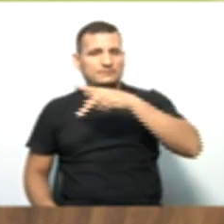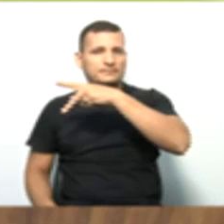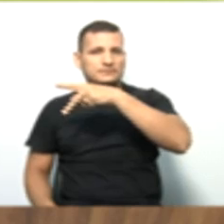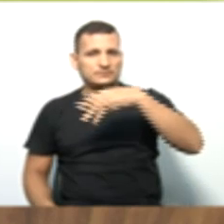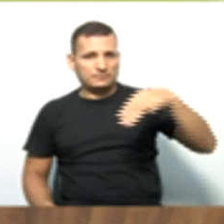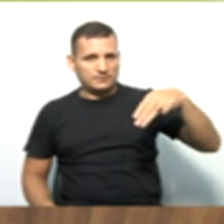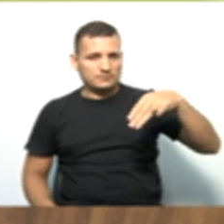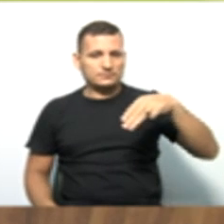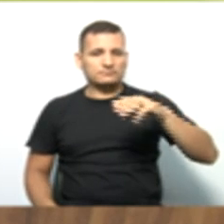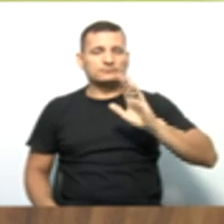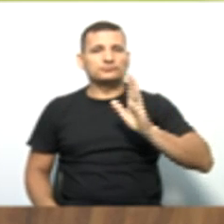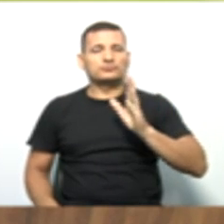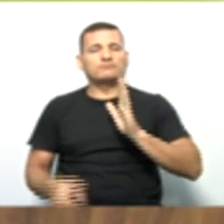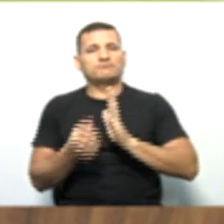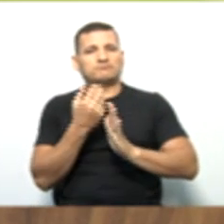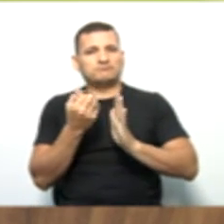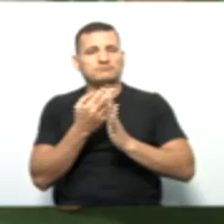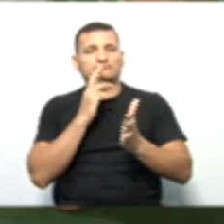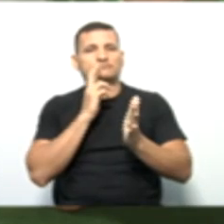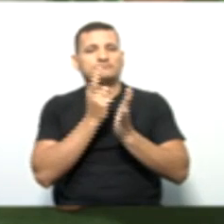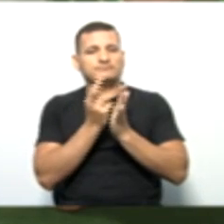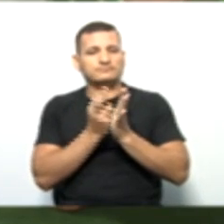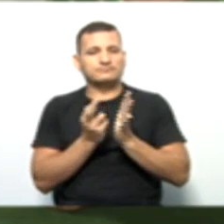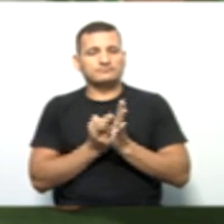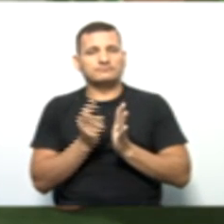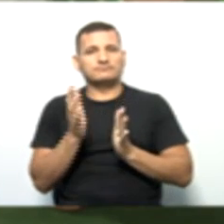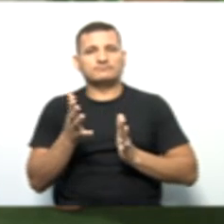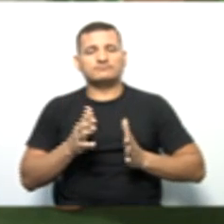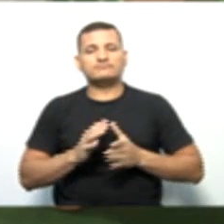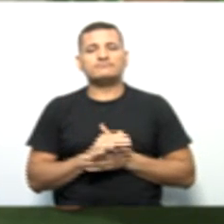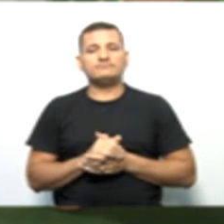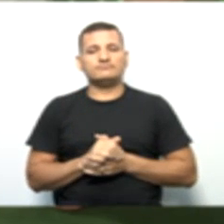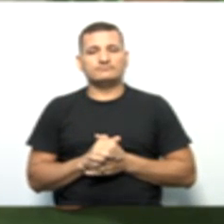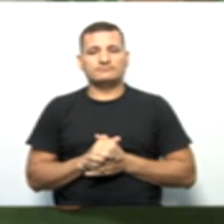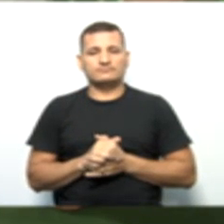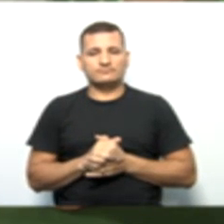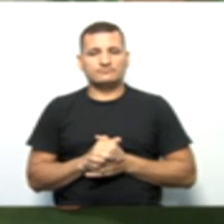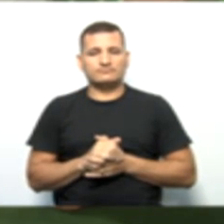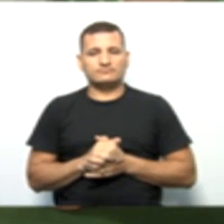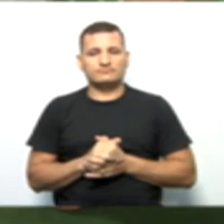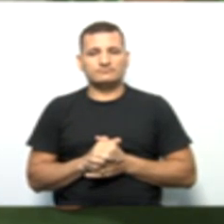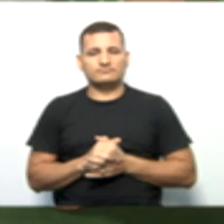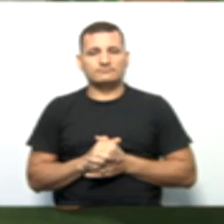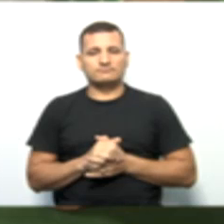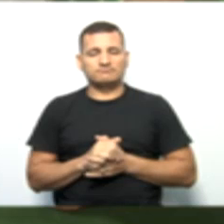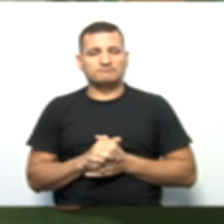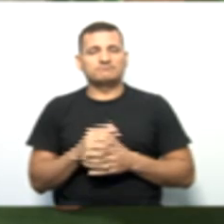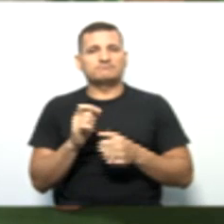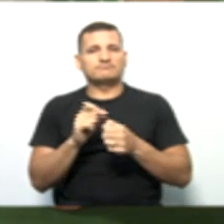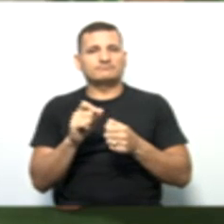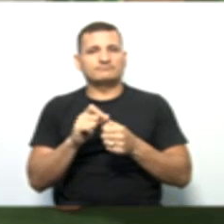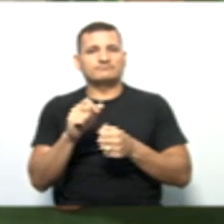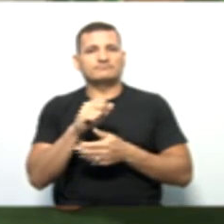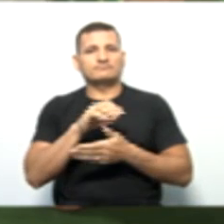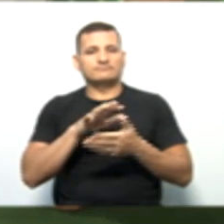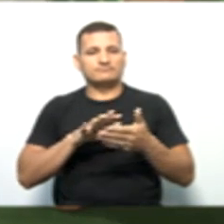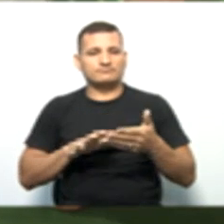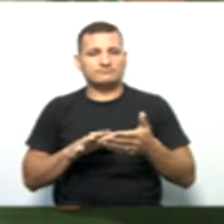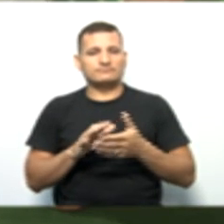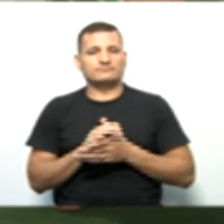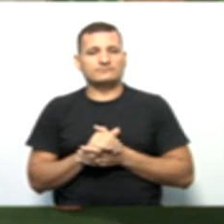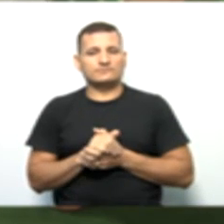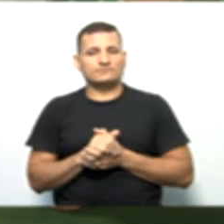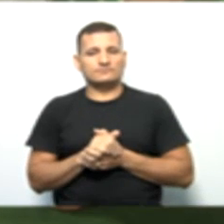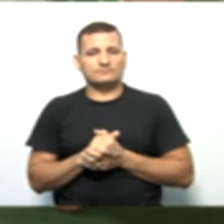já estão mandando algumas respostas. Já, o pessoal já está se antecipando. Pois é, a meninada acordou lá e está fazendo atividade lá de sala lá,